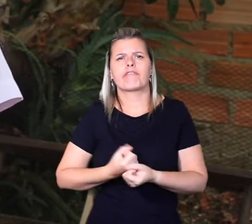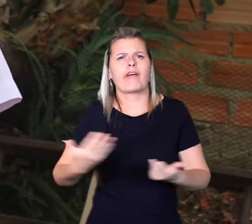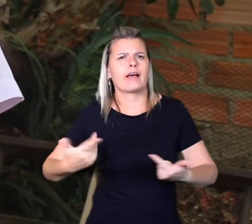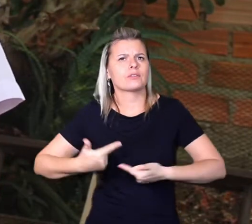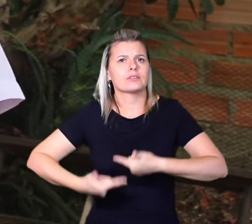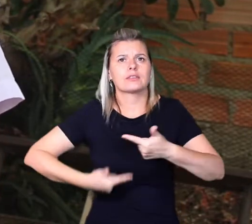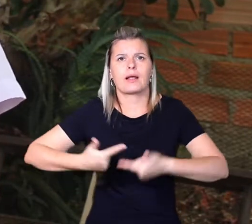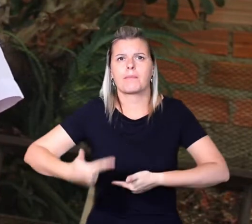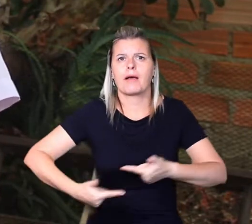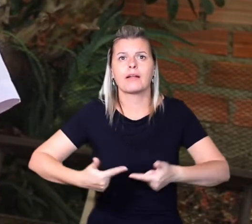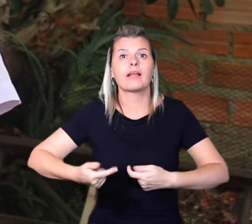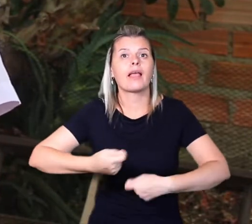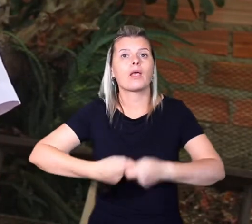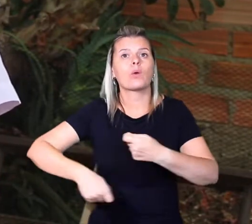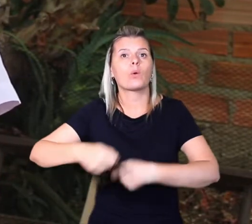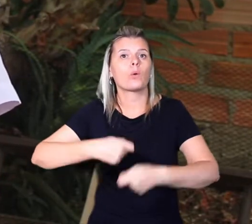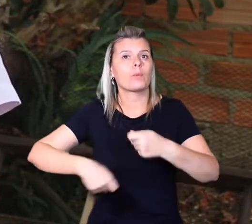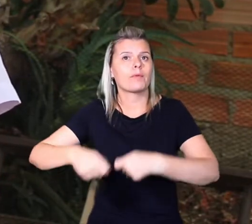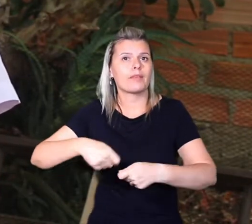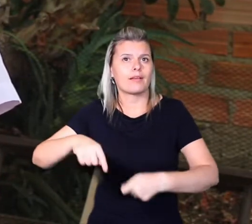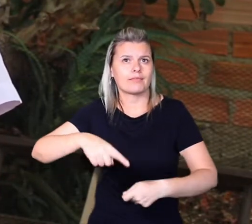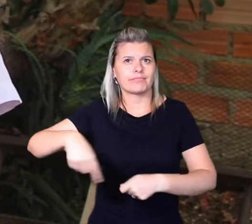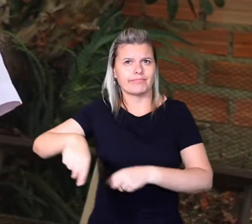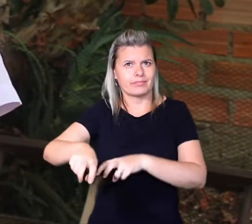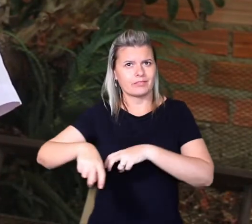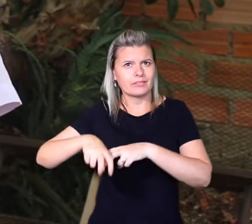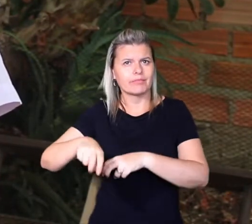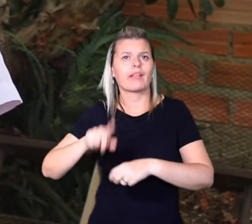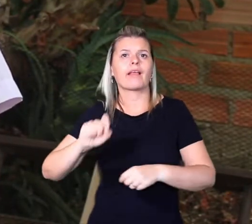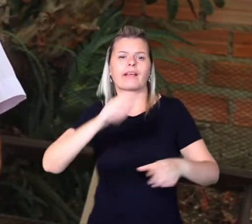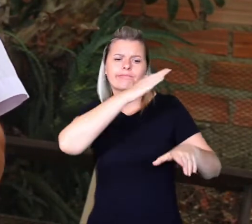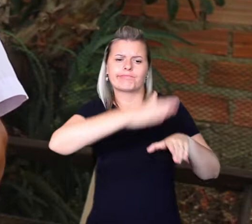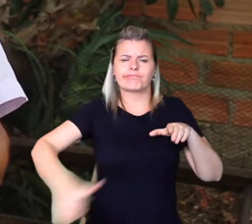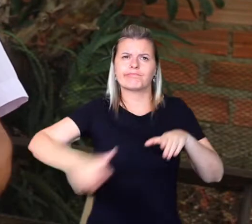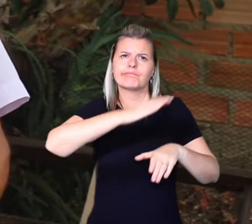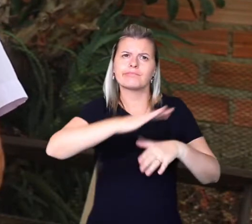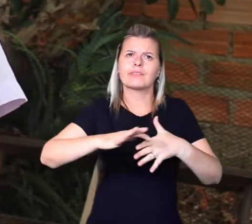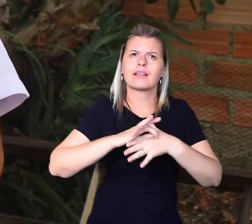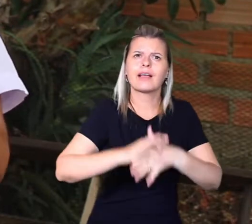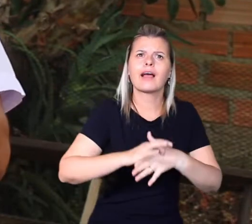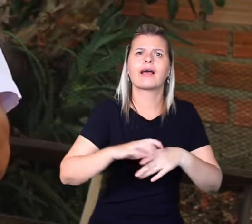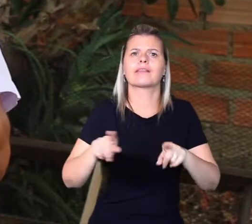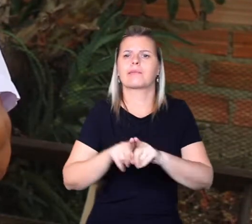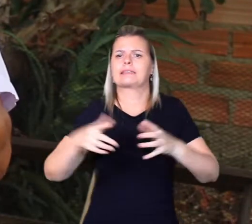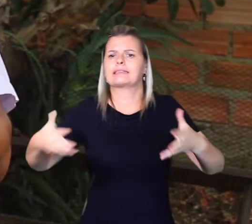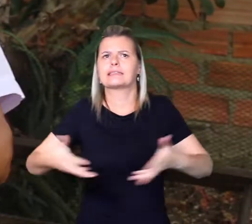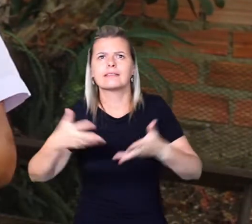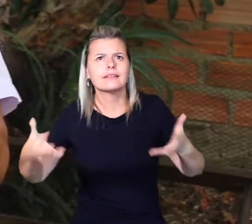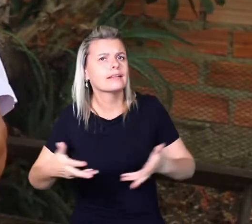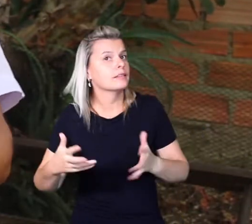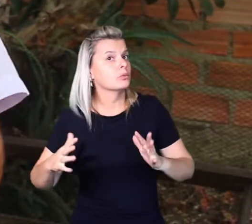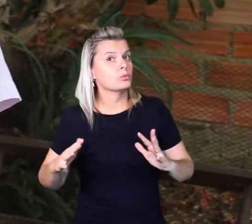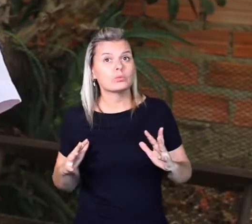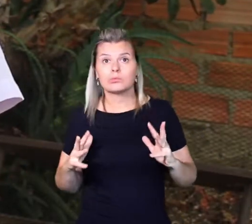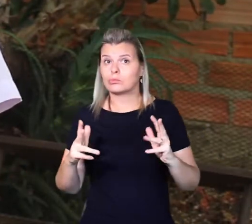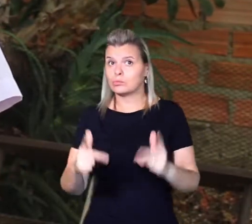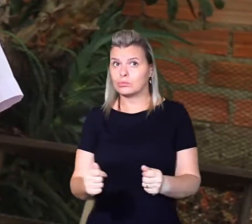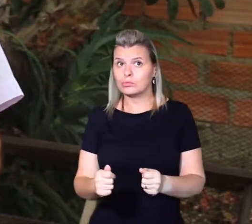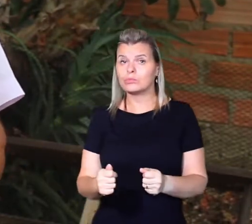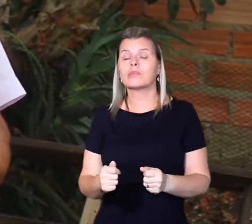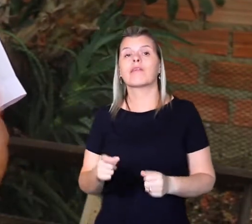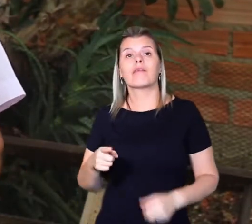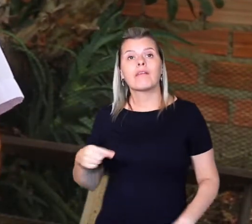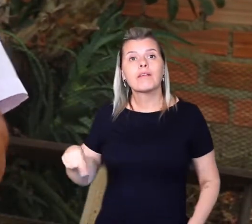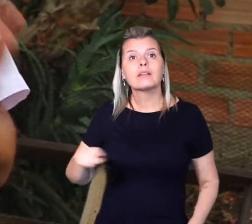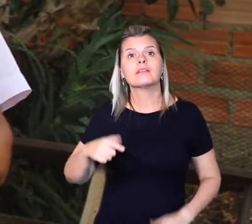cumpriam diversas funções na economia saladeril, por exemplo, né? Então eram os carneadores, os saladeris, enfim, aquela coisa toda